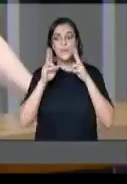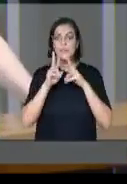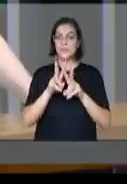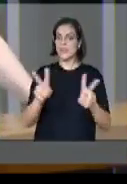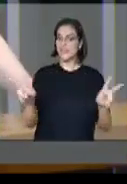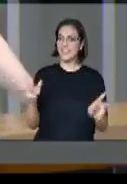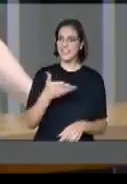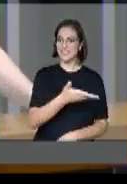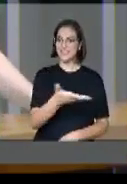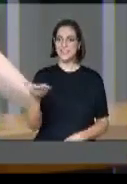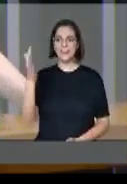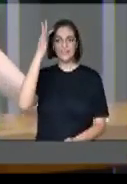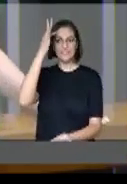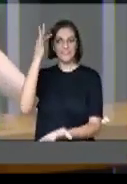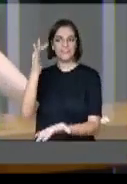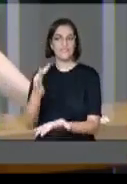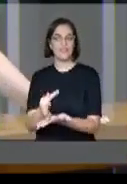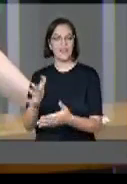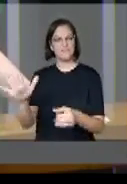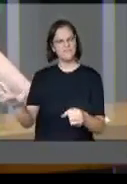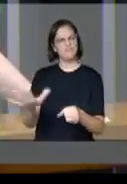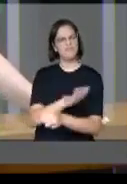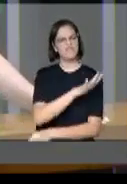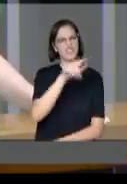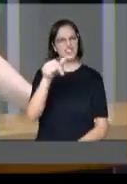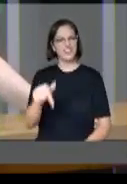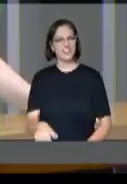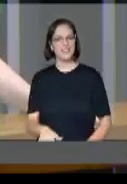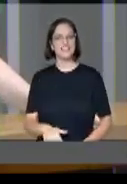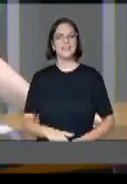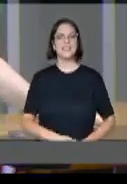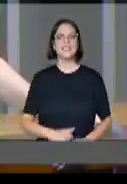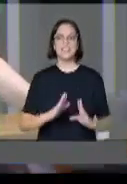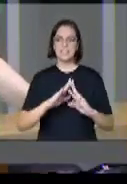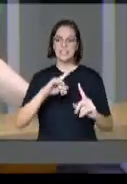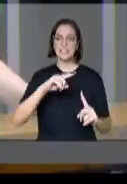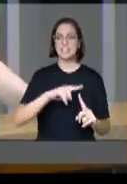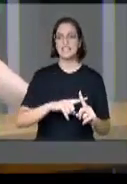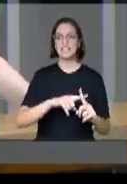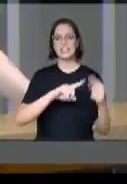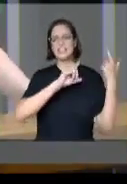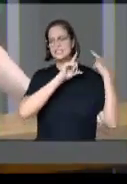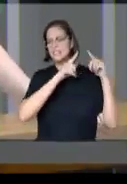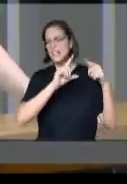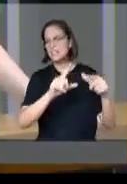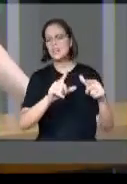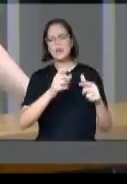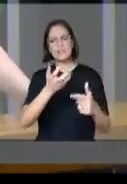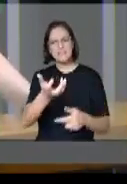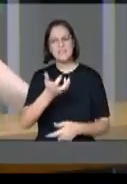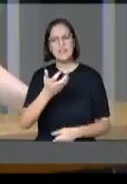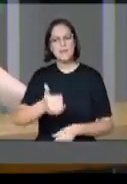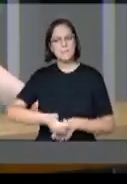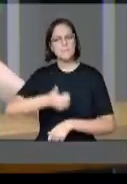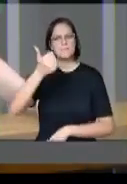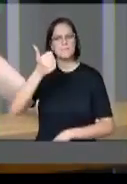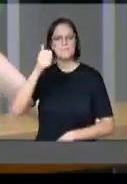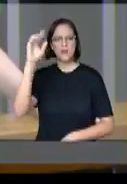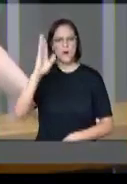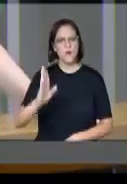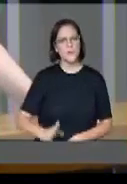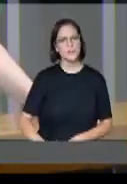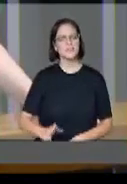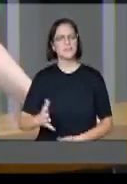fé, com uma igreja que tem realmente um histórico pelo bem do Brasil, pelo resgate